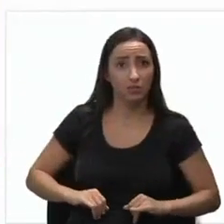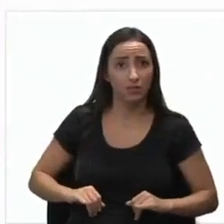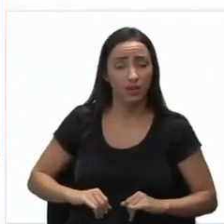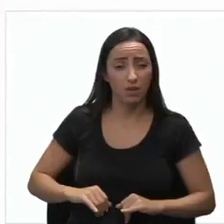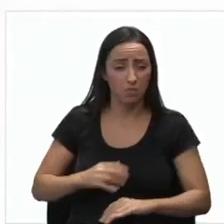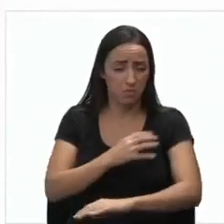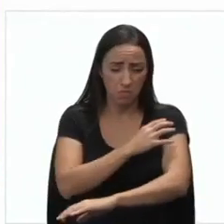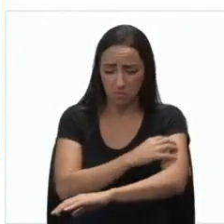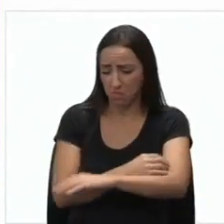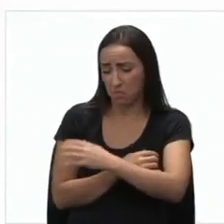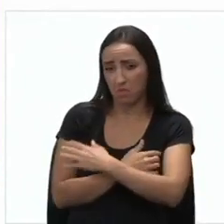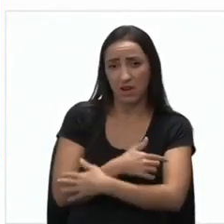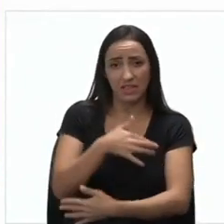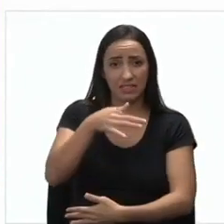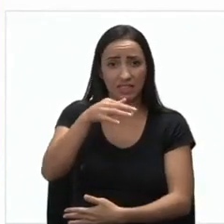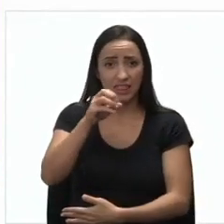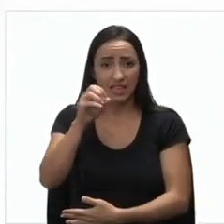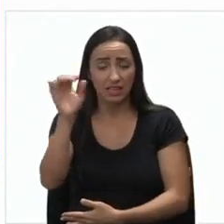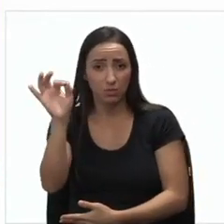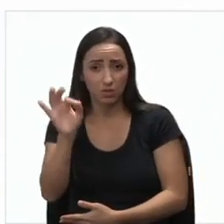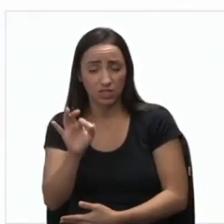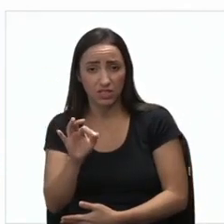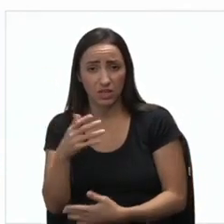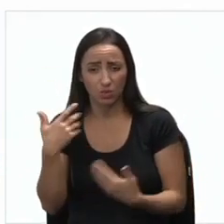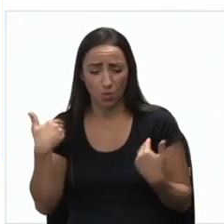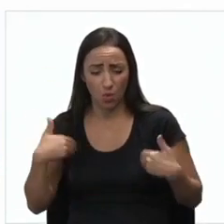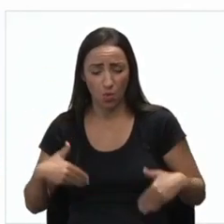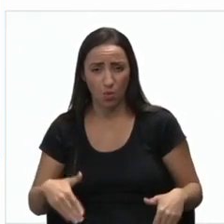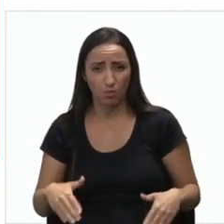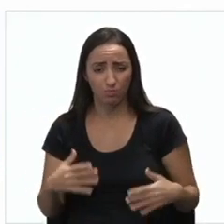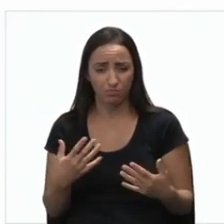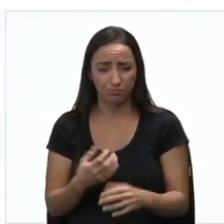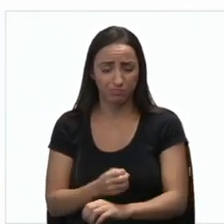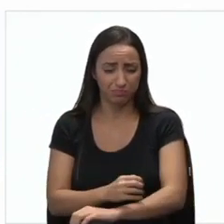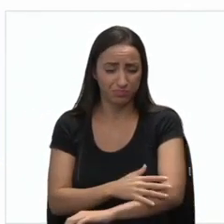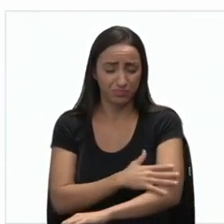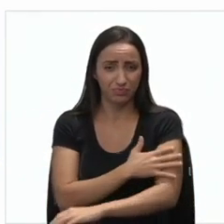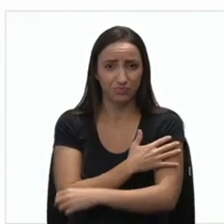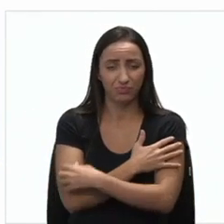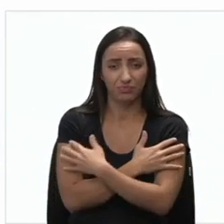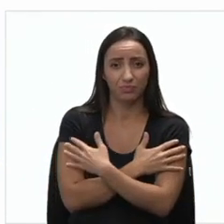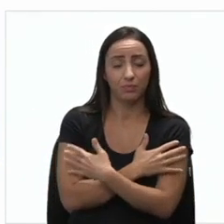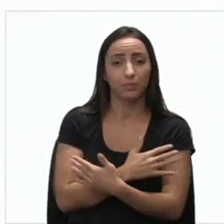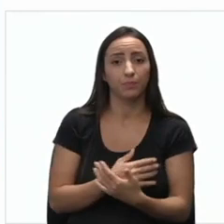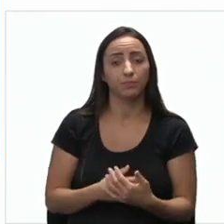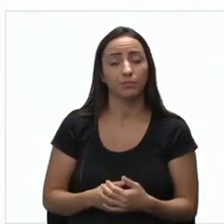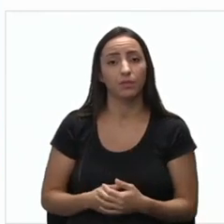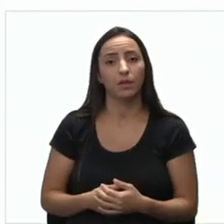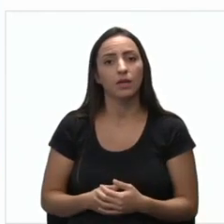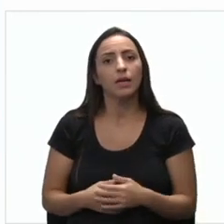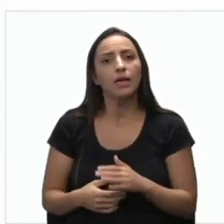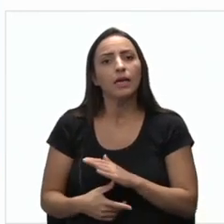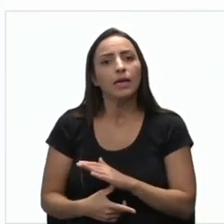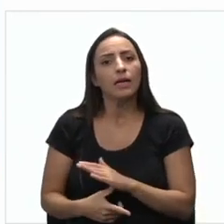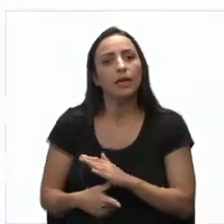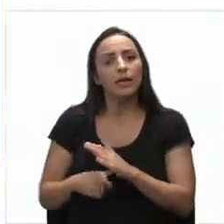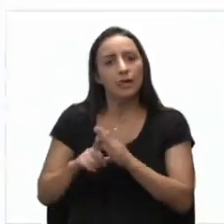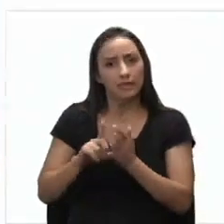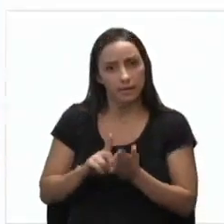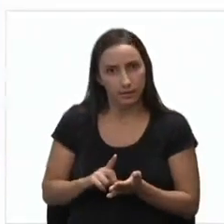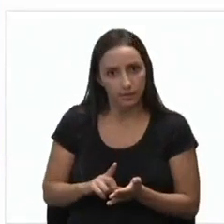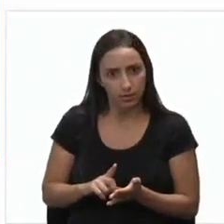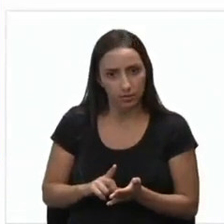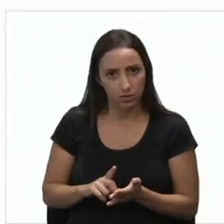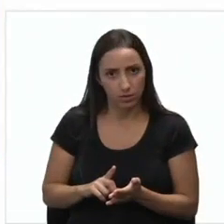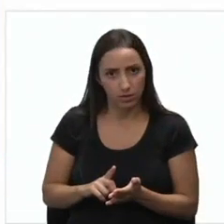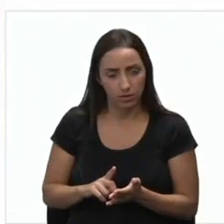acidente. Então, a cozinha, ela foi, antes do acidente, né, foram introduzidas aí novas tecnologias